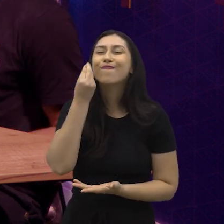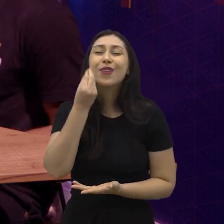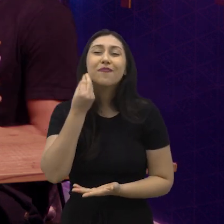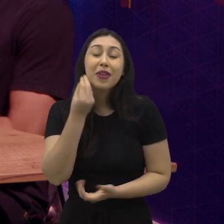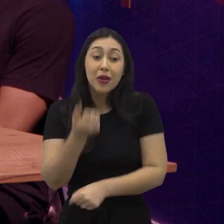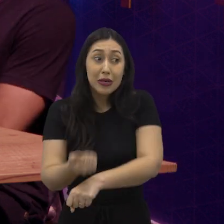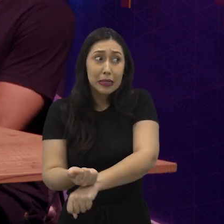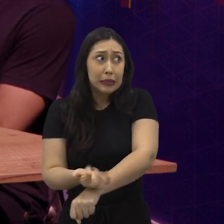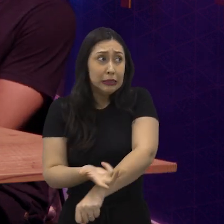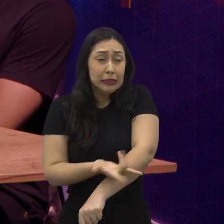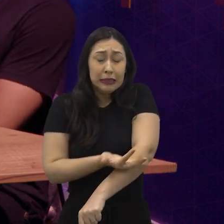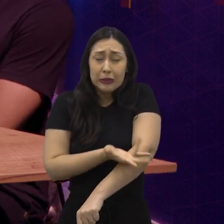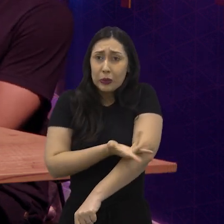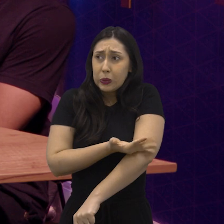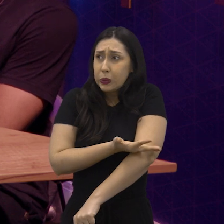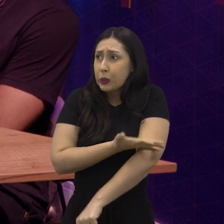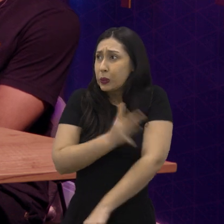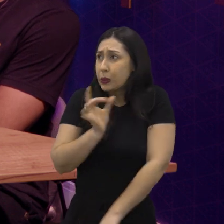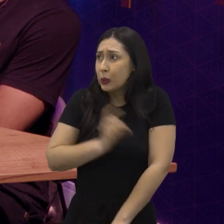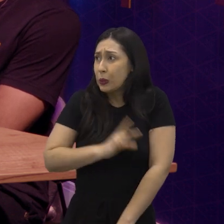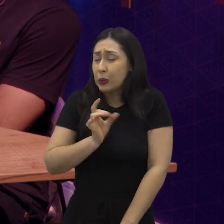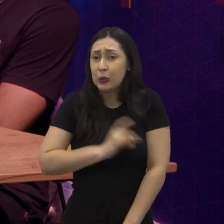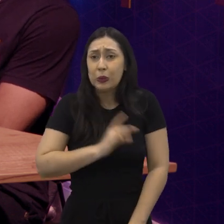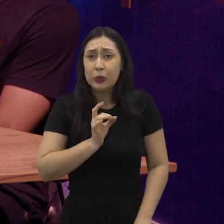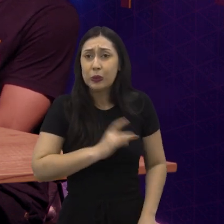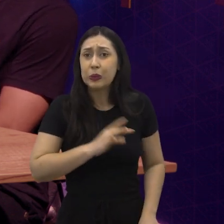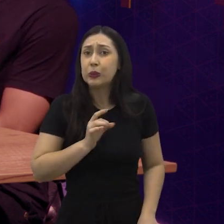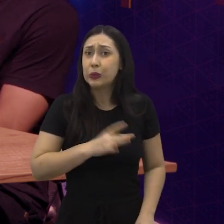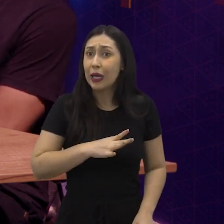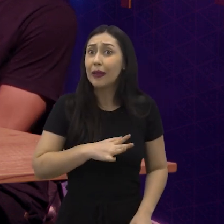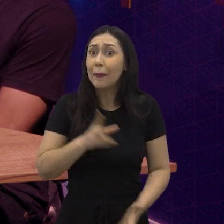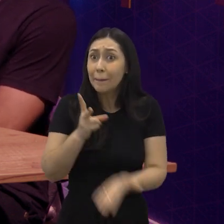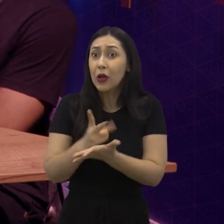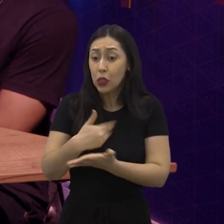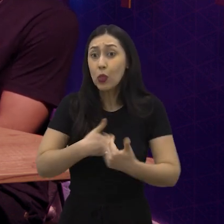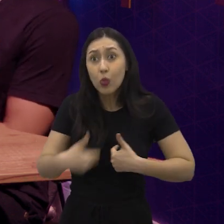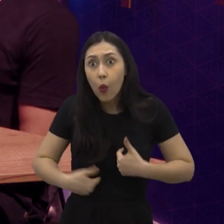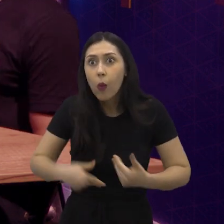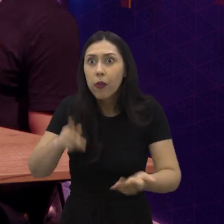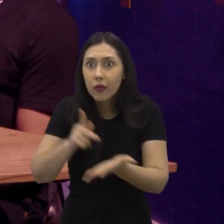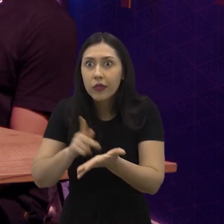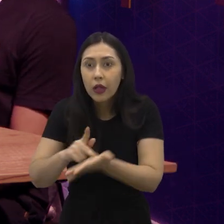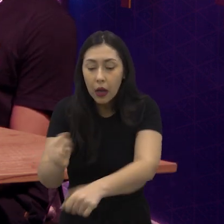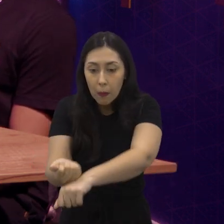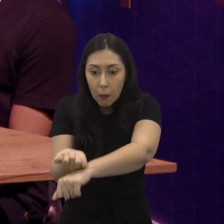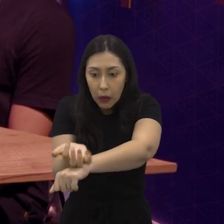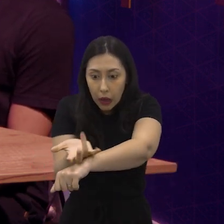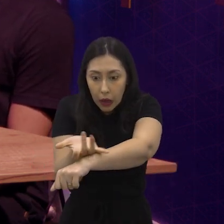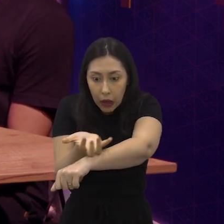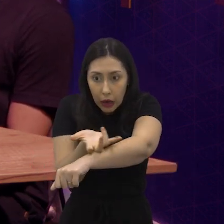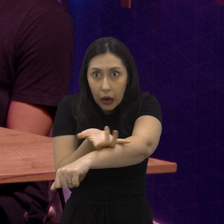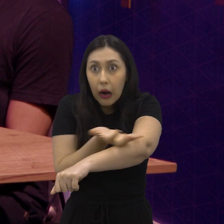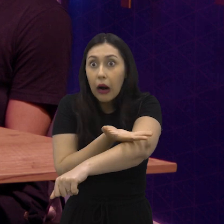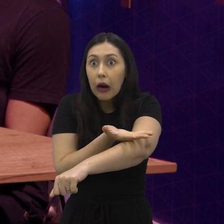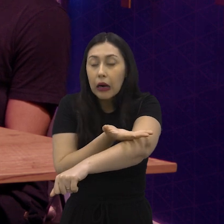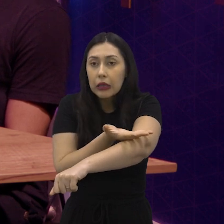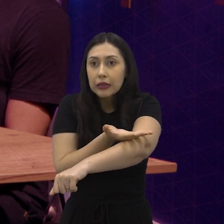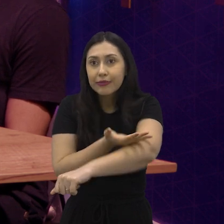esse arrepio, né, do terror fisicamente. Então, quando a